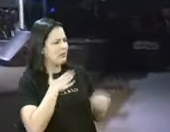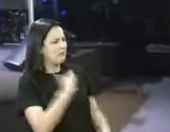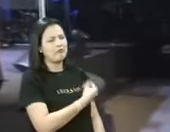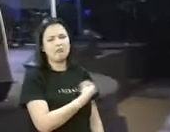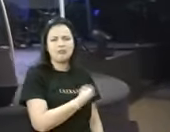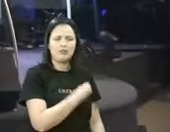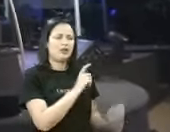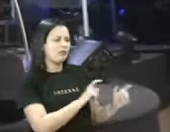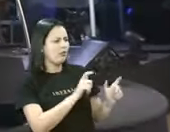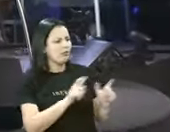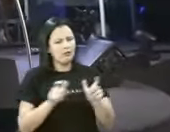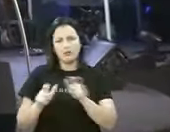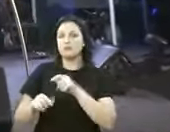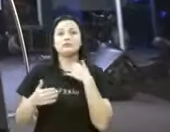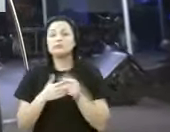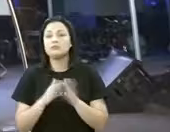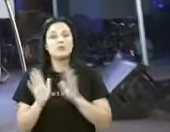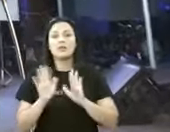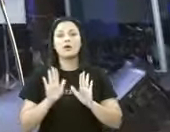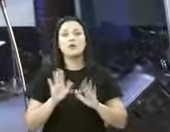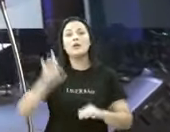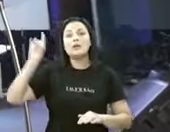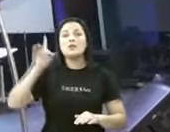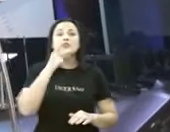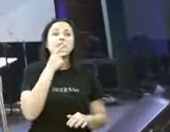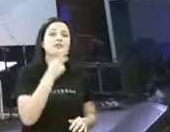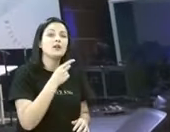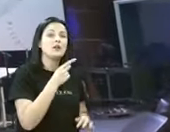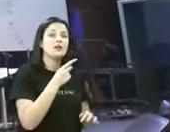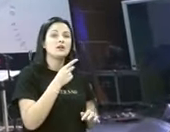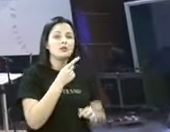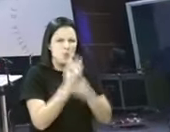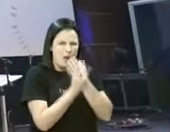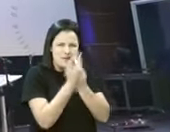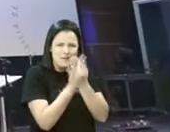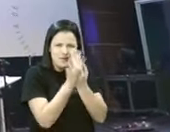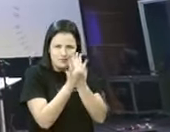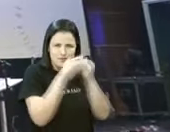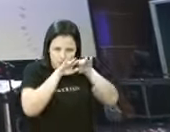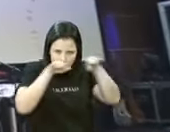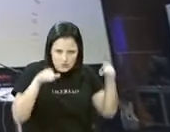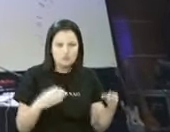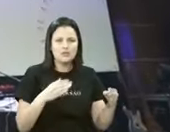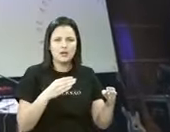olha como esta brasa do altar te visita nesta noite para uma